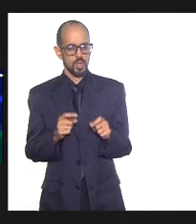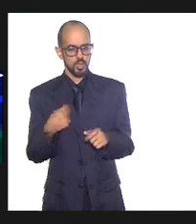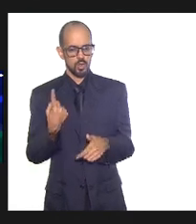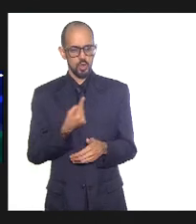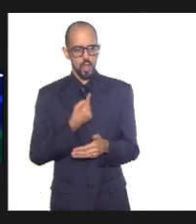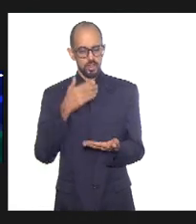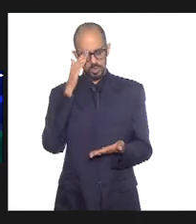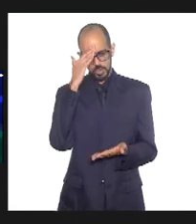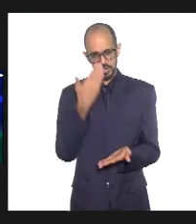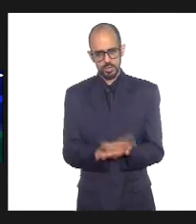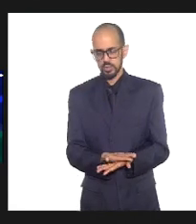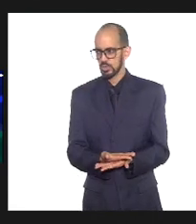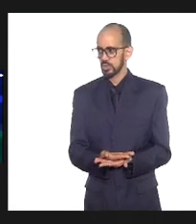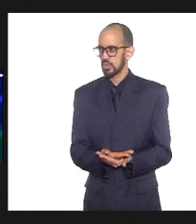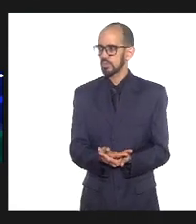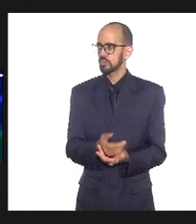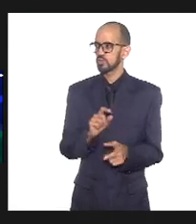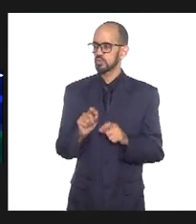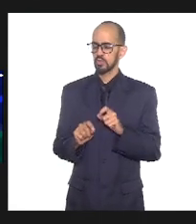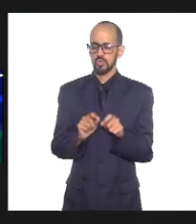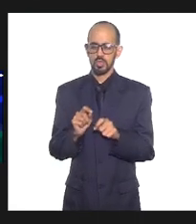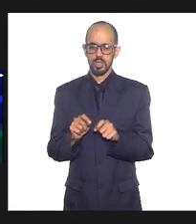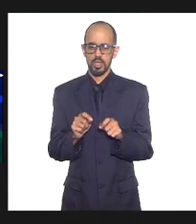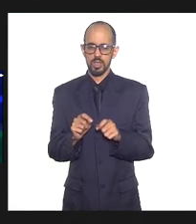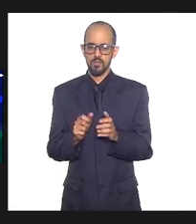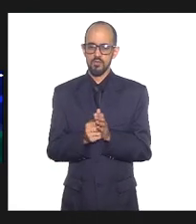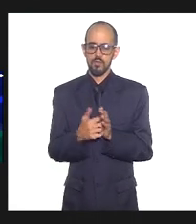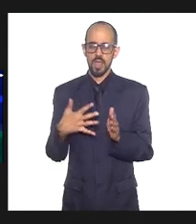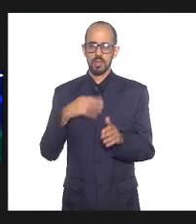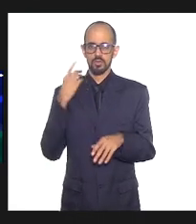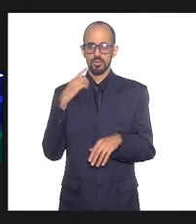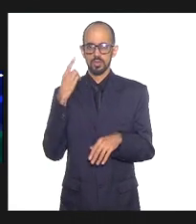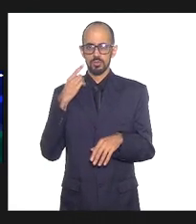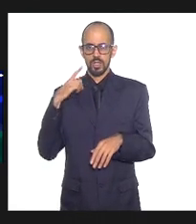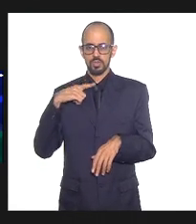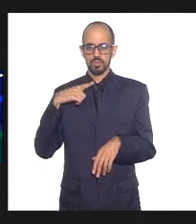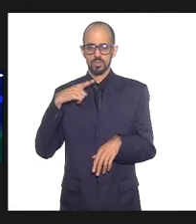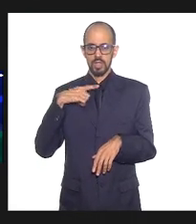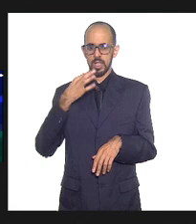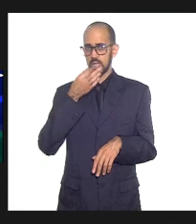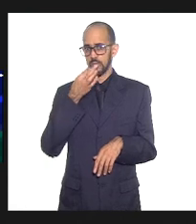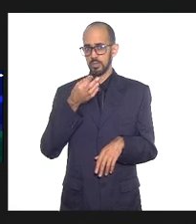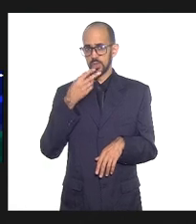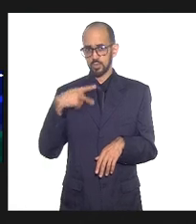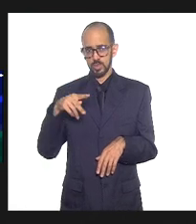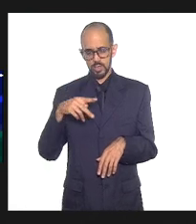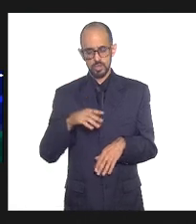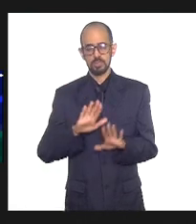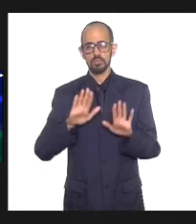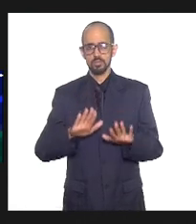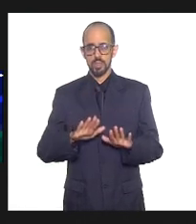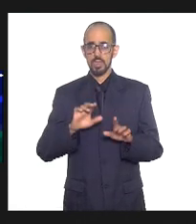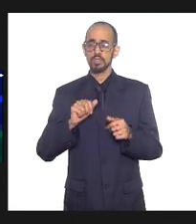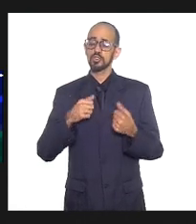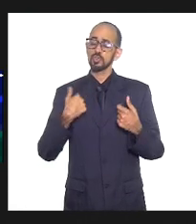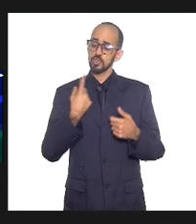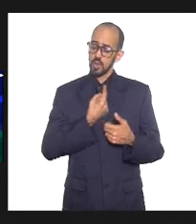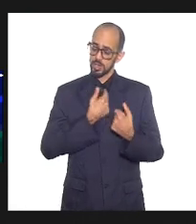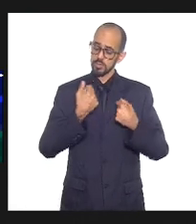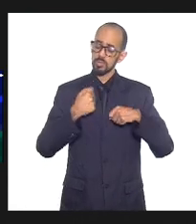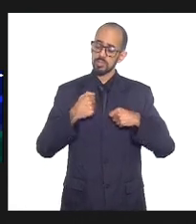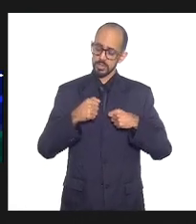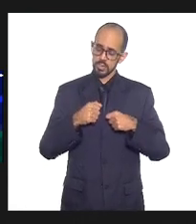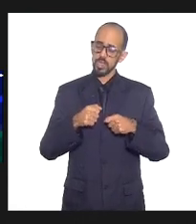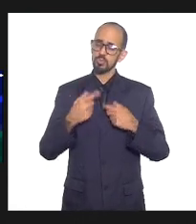acredita que vários deputados tragam aqui as suas narrativas, mas a gente precisa botar o dedo na